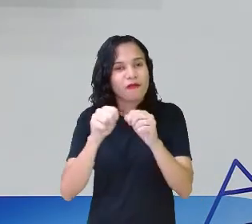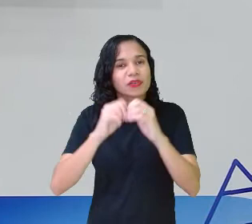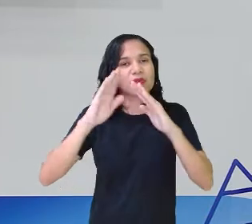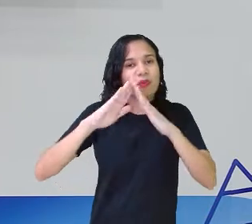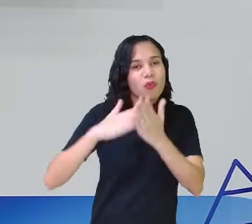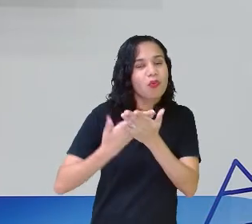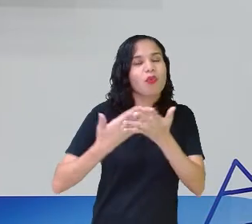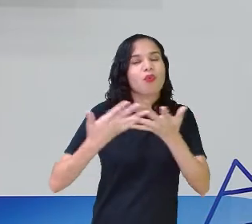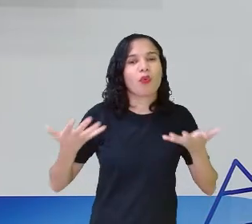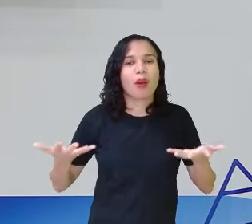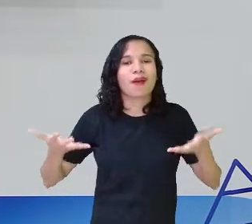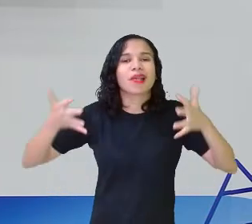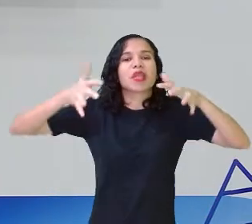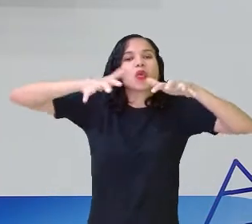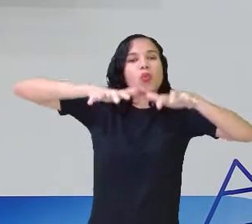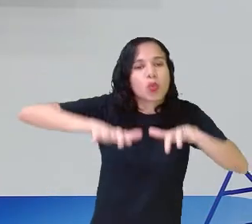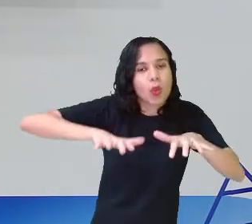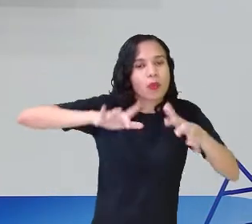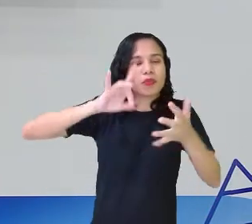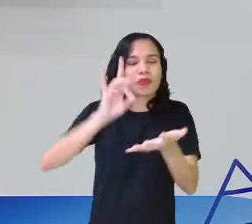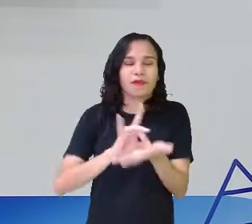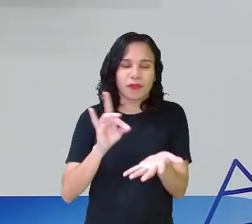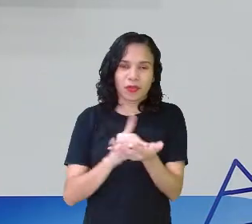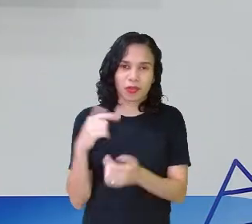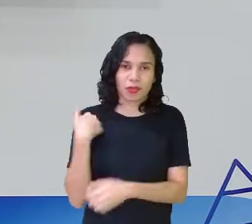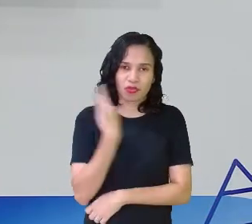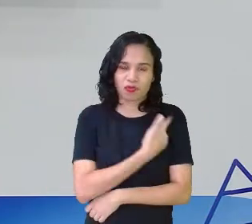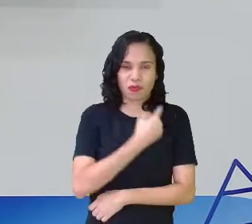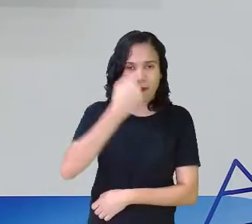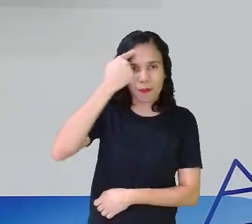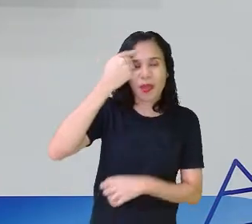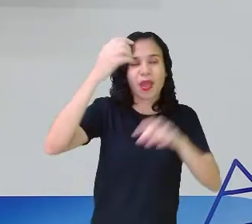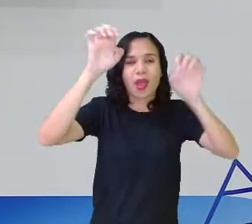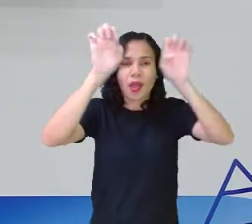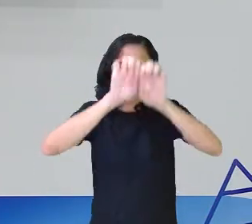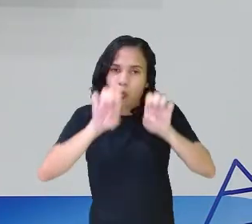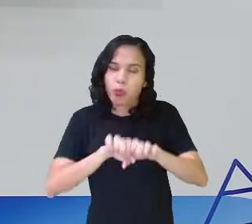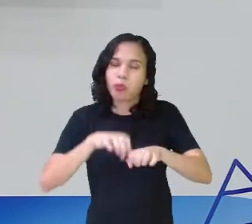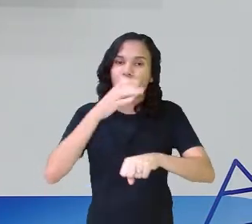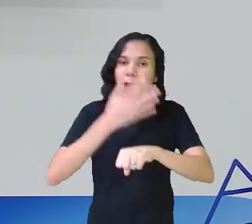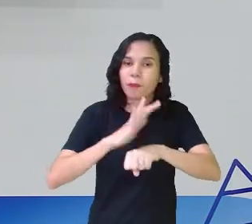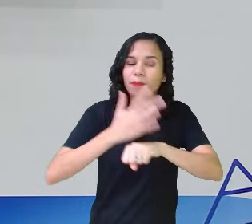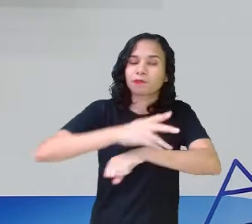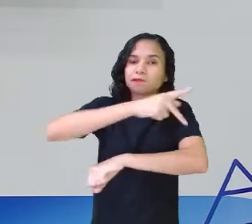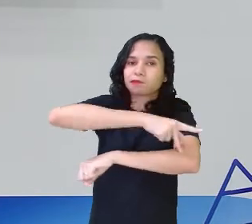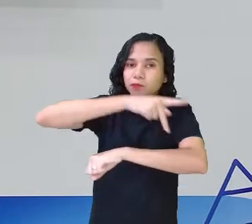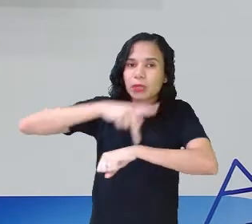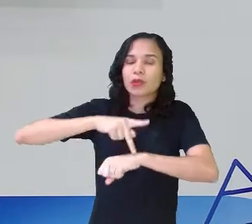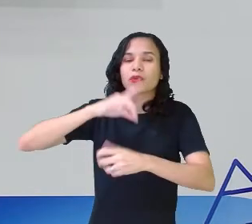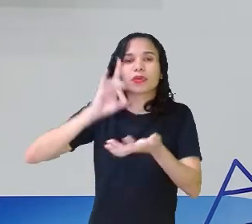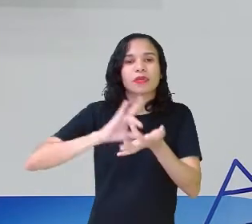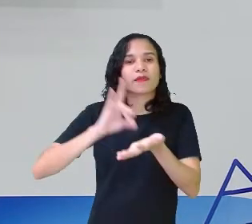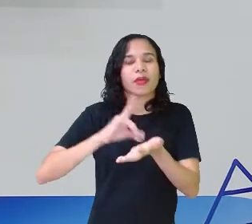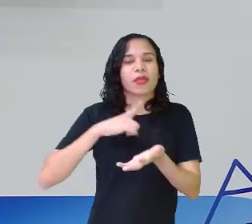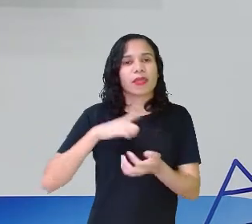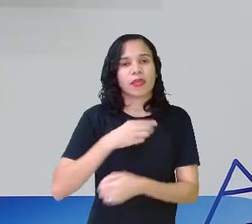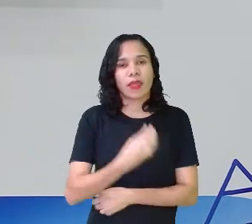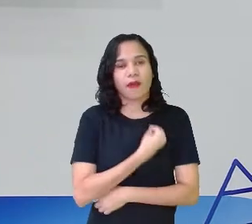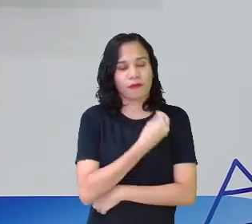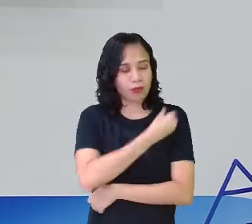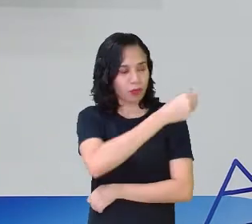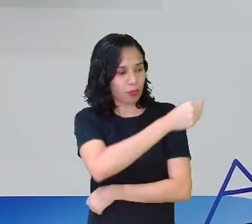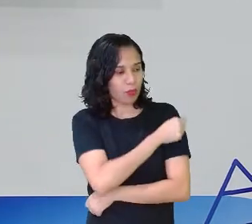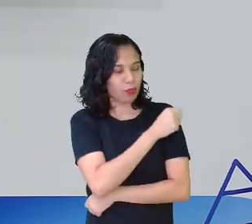escola inclusiva. A gente pensa em estruturar uma prática pedagógica que contemple o